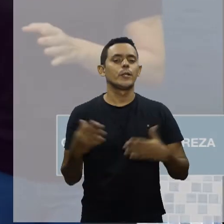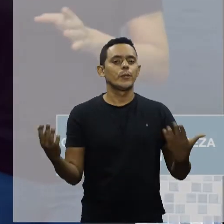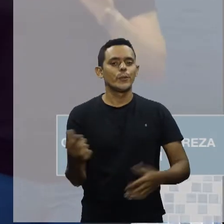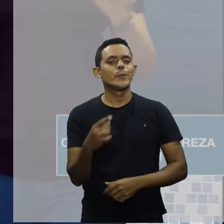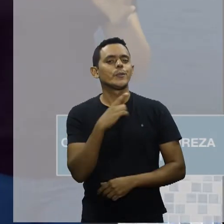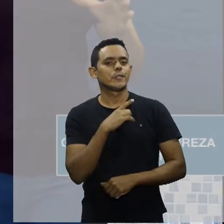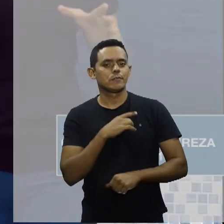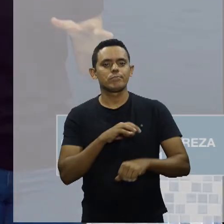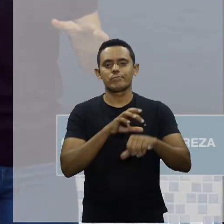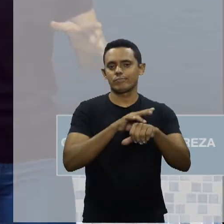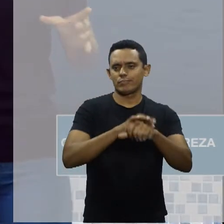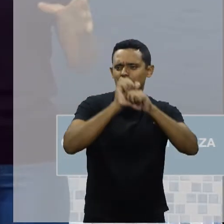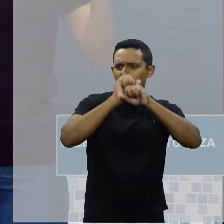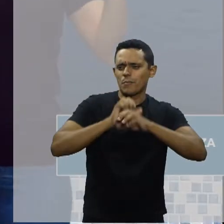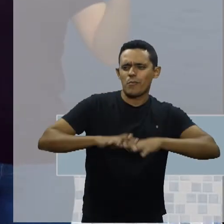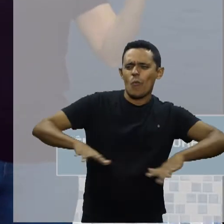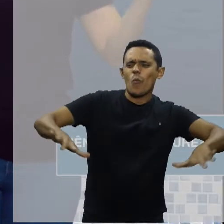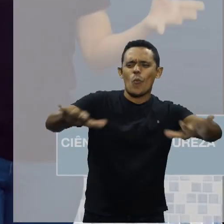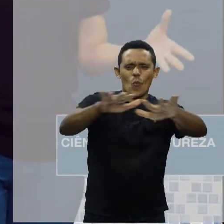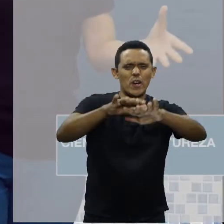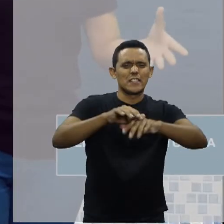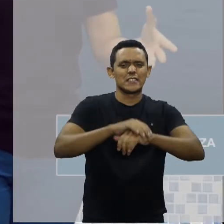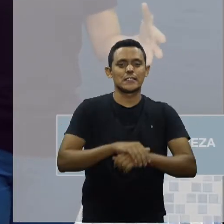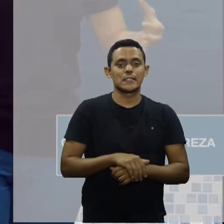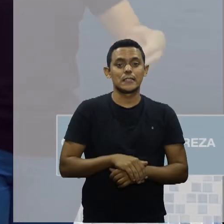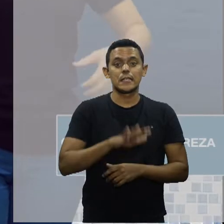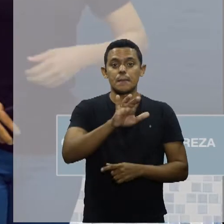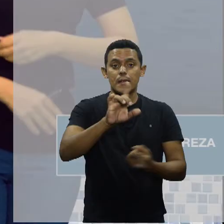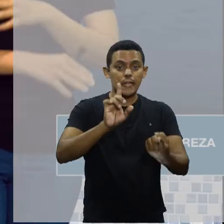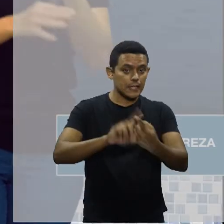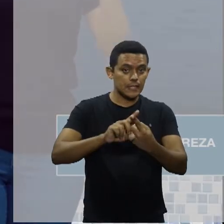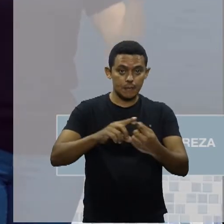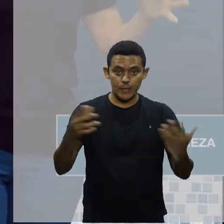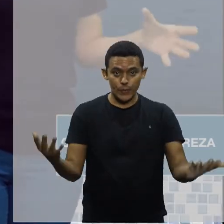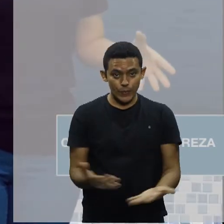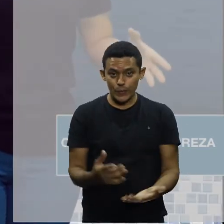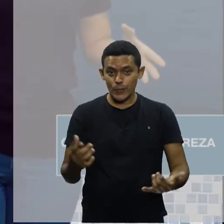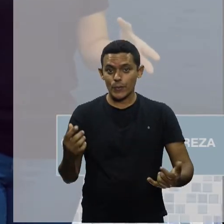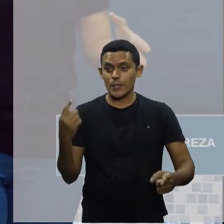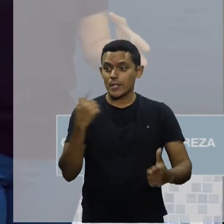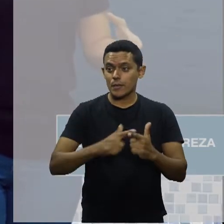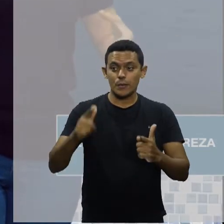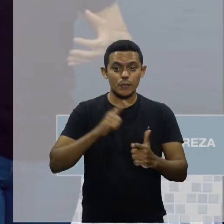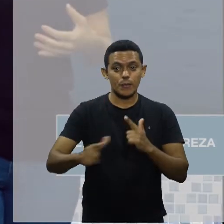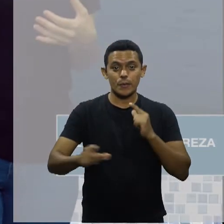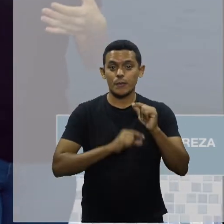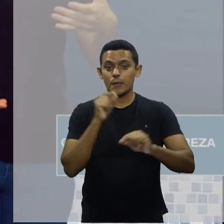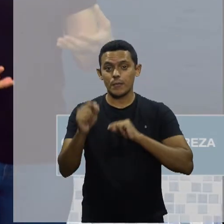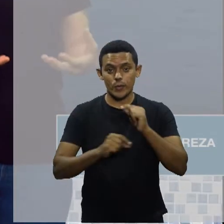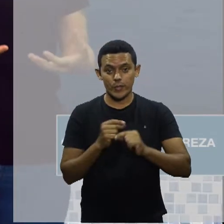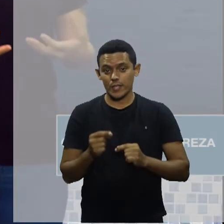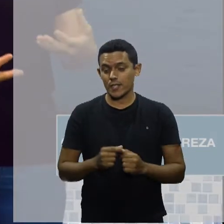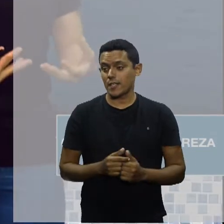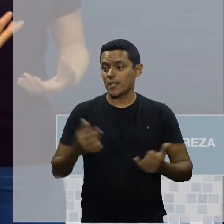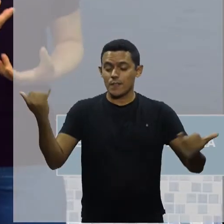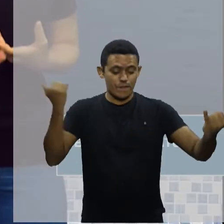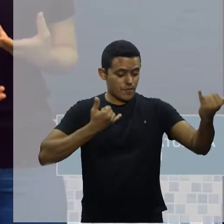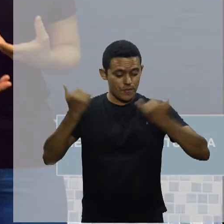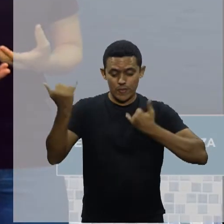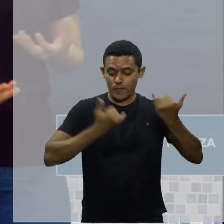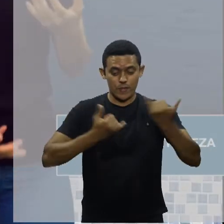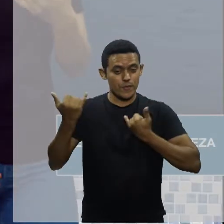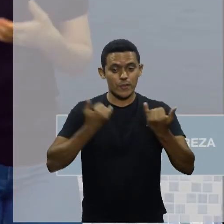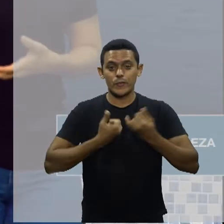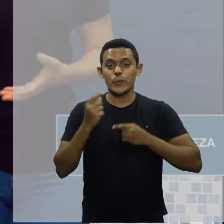de covid, mas a gente também vive uma infondemia. É um excesso de informação que a gente tem, e essa informação, muitas vezes, ao invés de